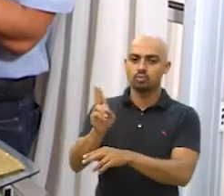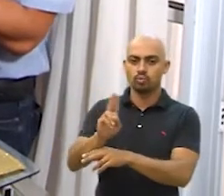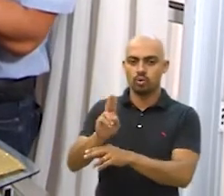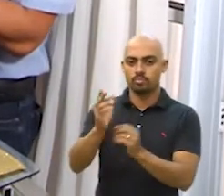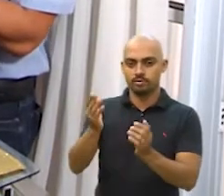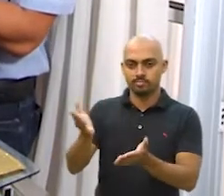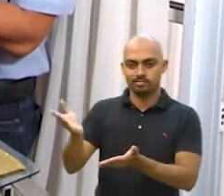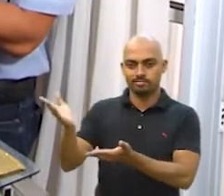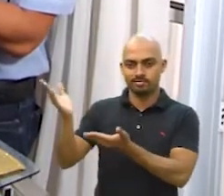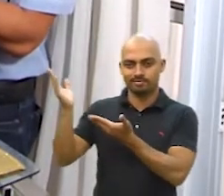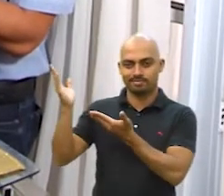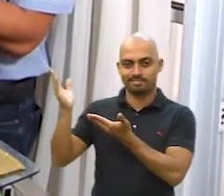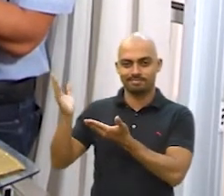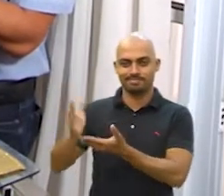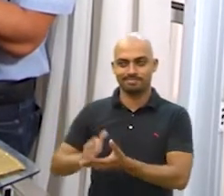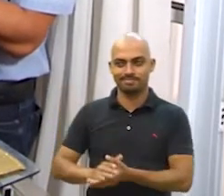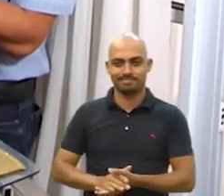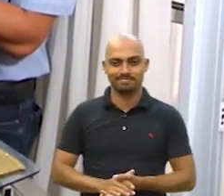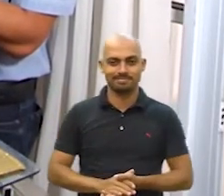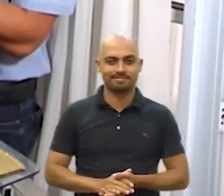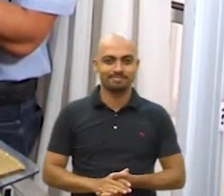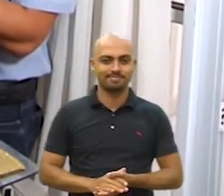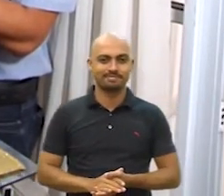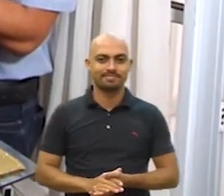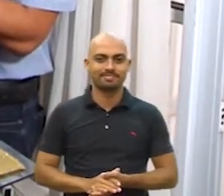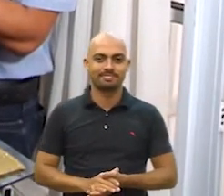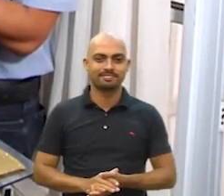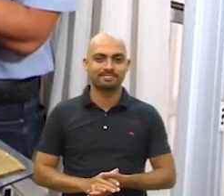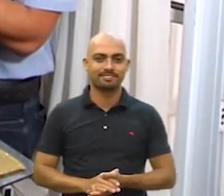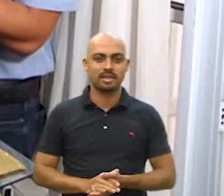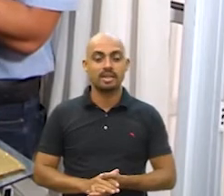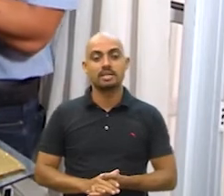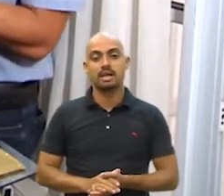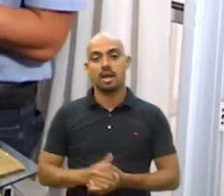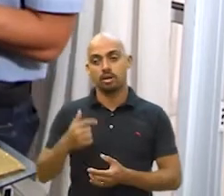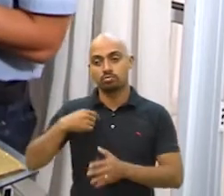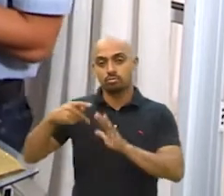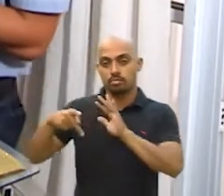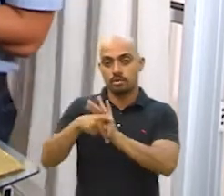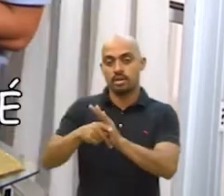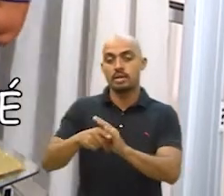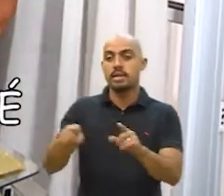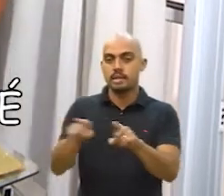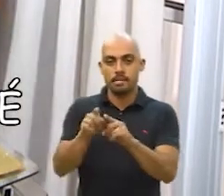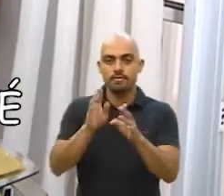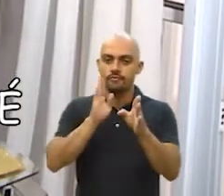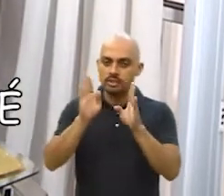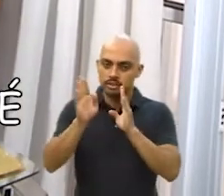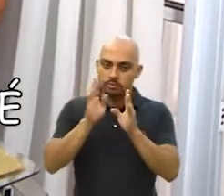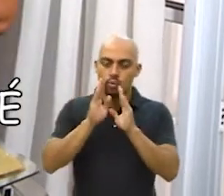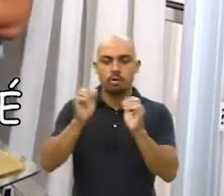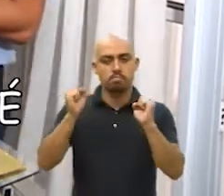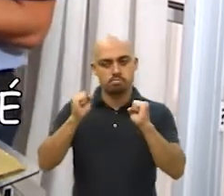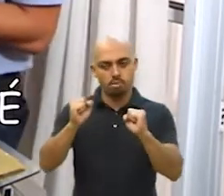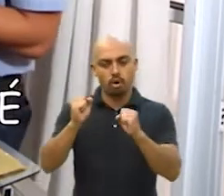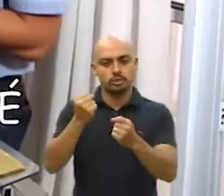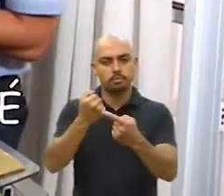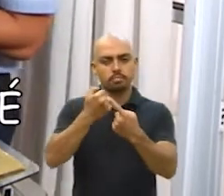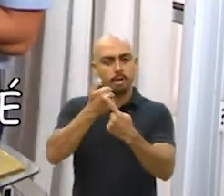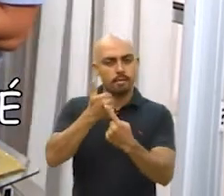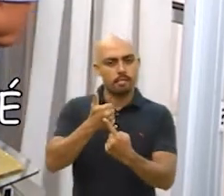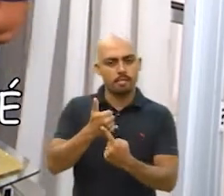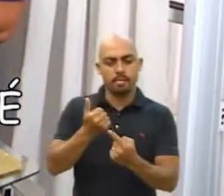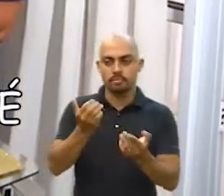Leve Santé. Eu sou proprietária da Leve Santé. Pode nos adicionar numa página no Facebook também. E o